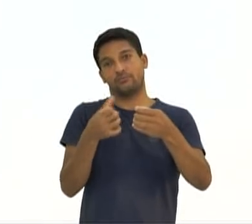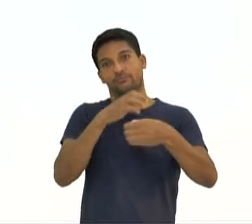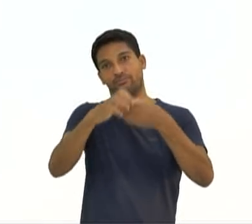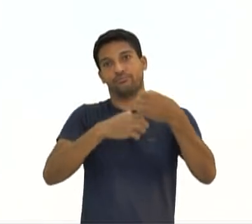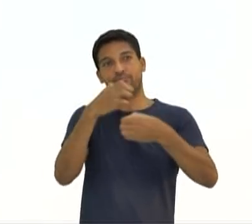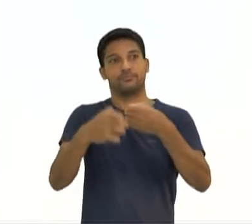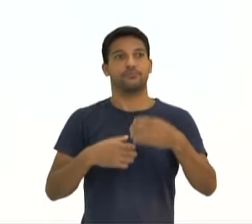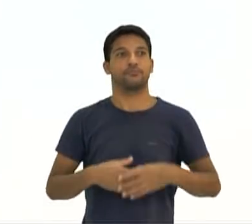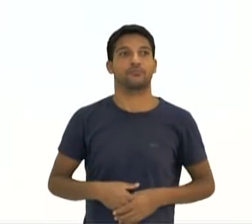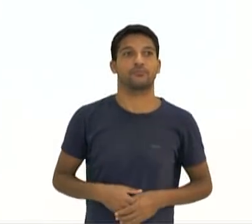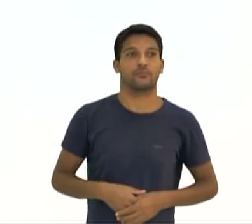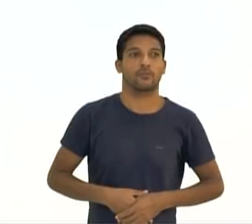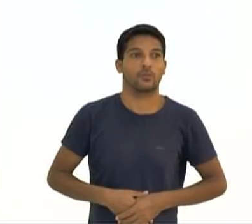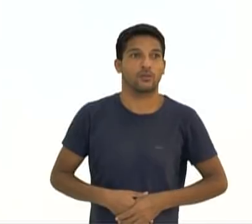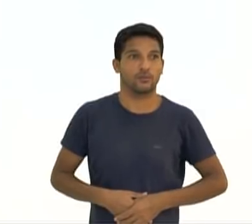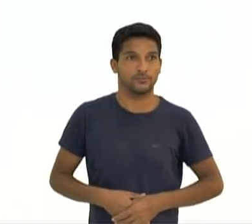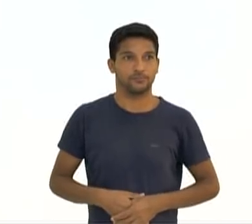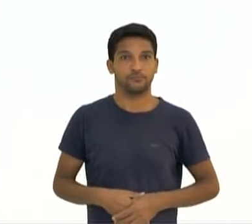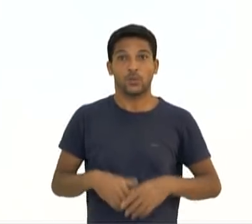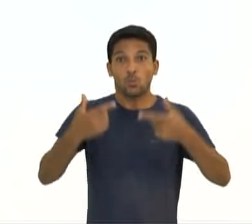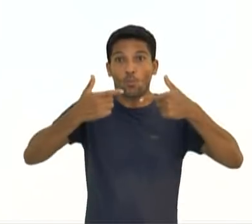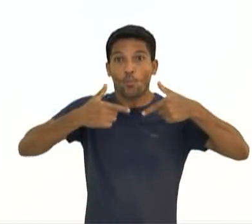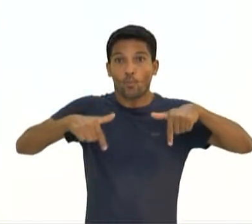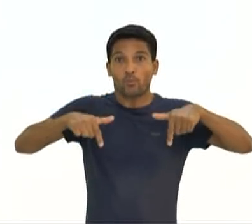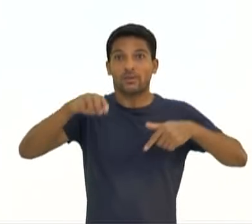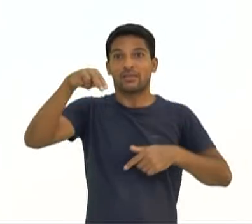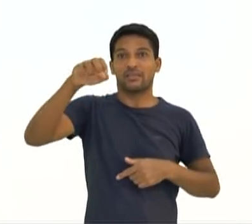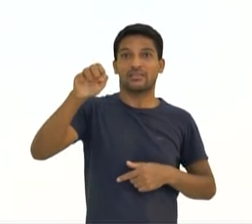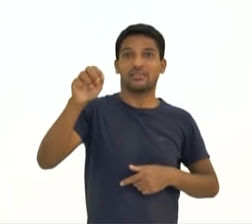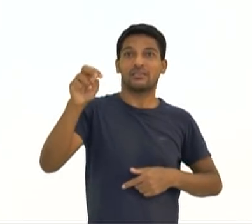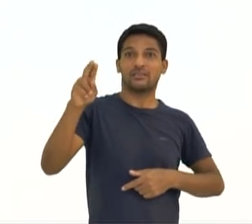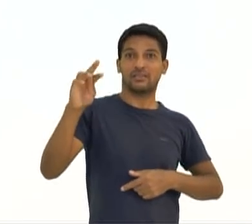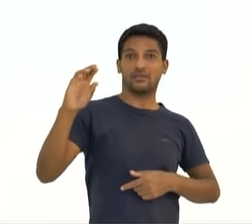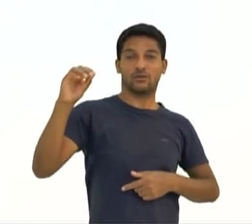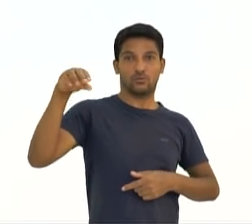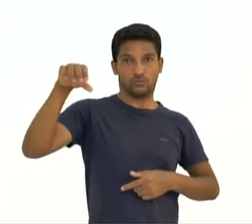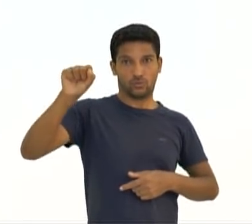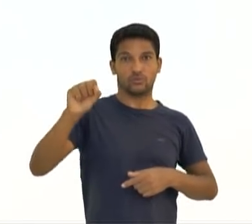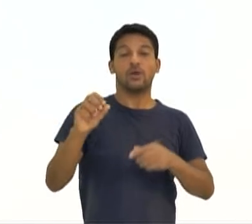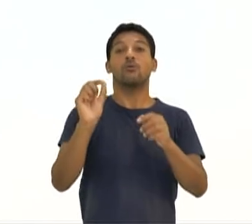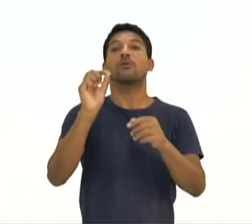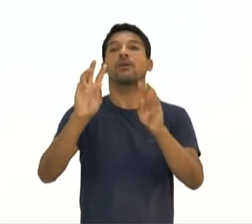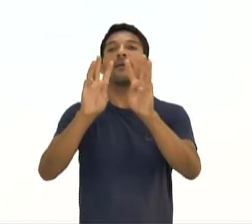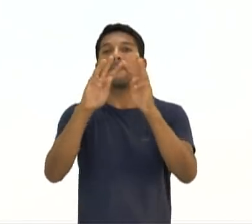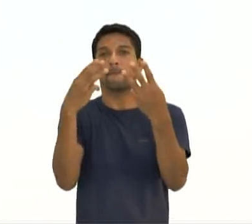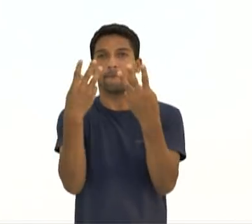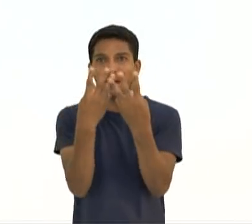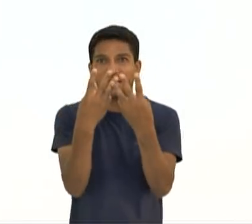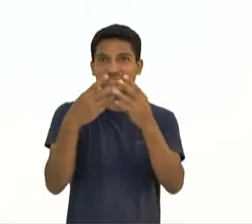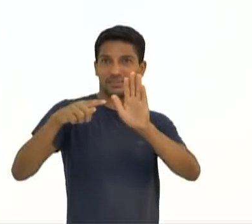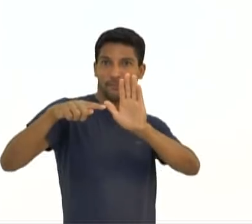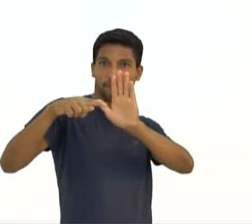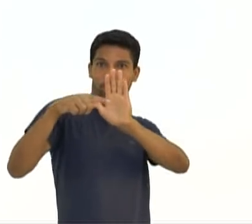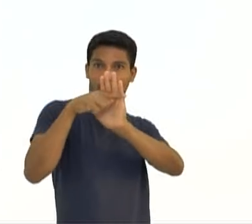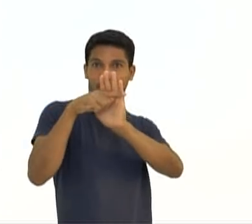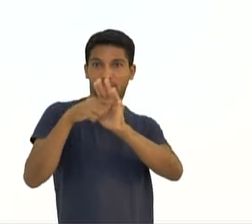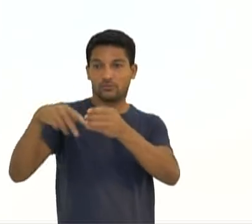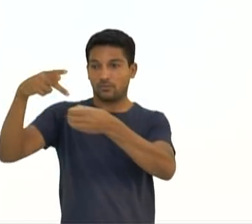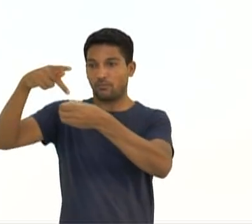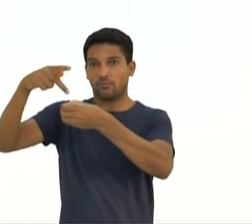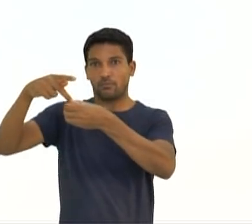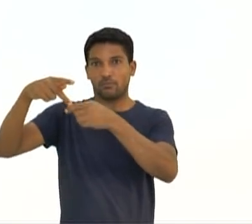de massa, subtrai pelo número o número de prótons, né? Massa menos o número de prótons, 12 menos